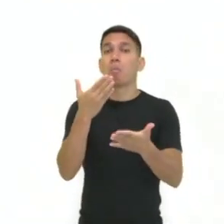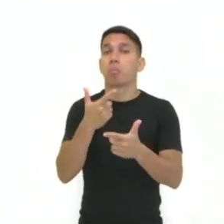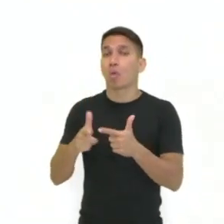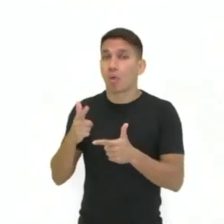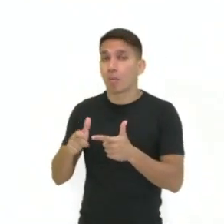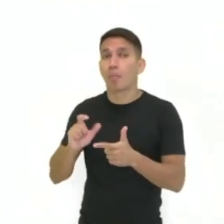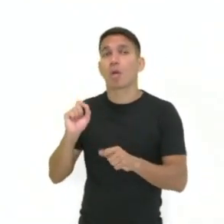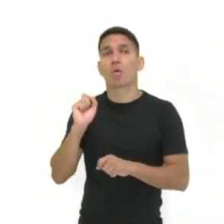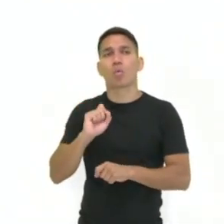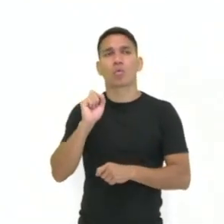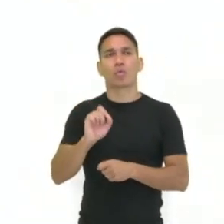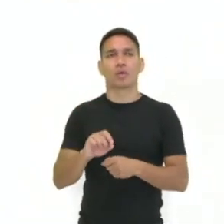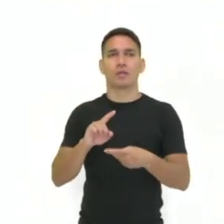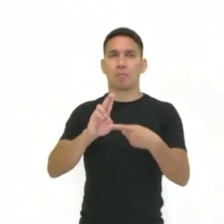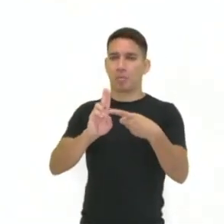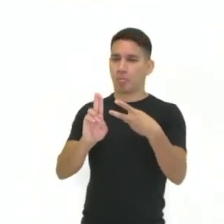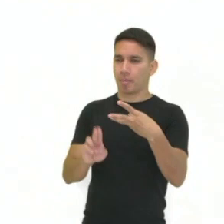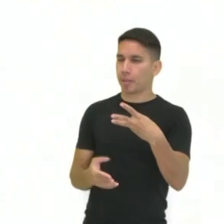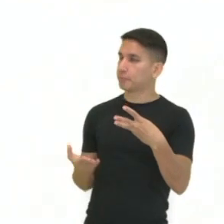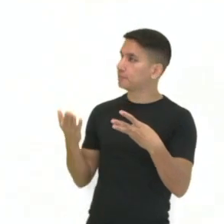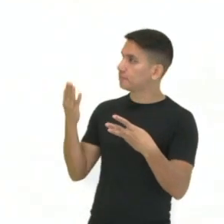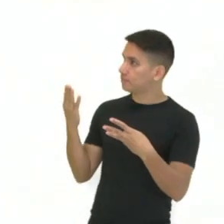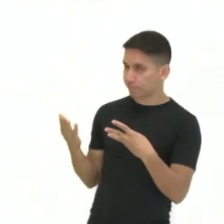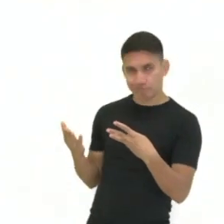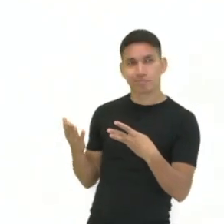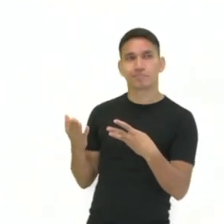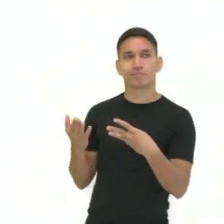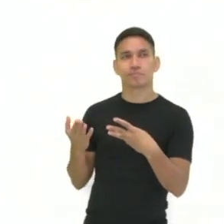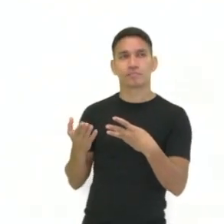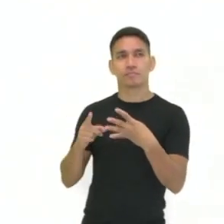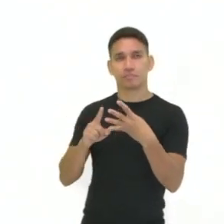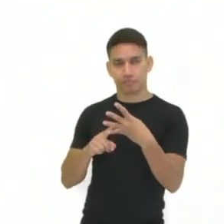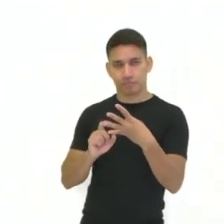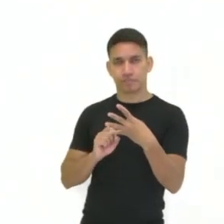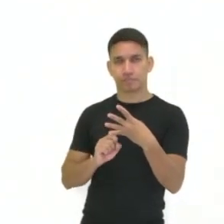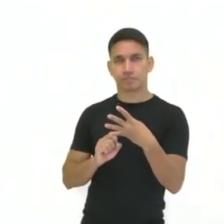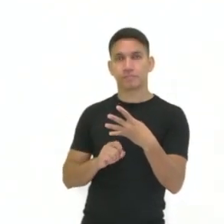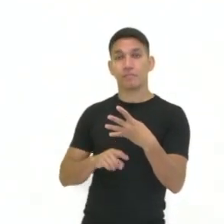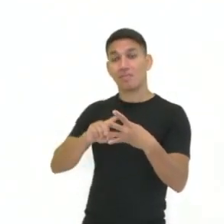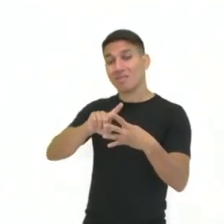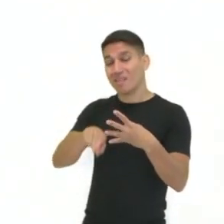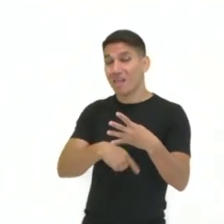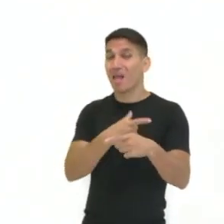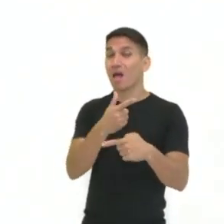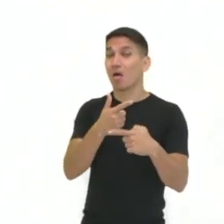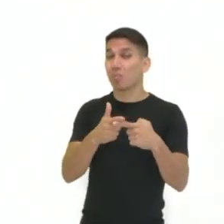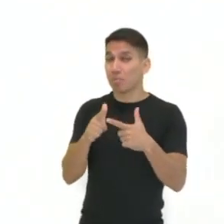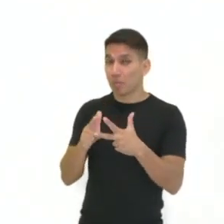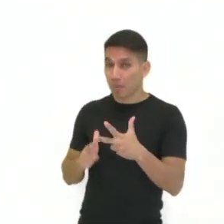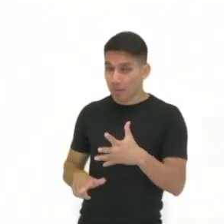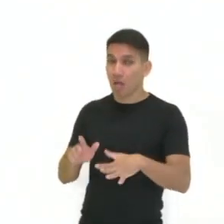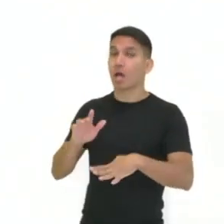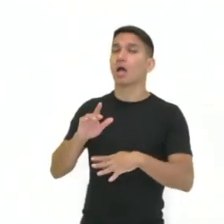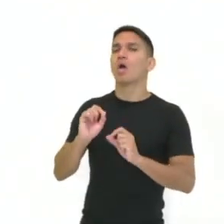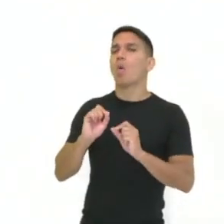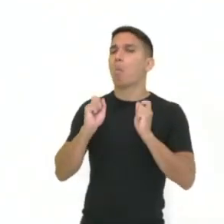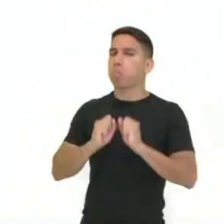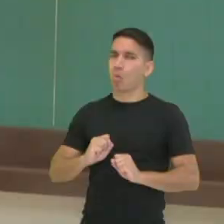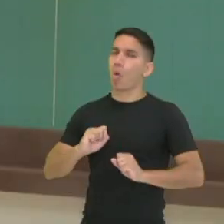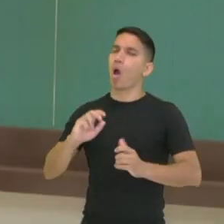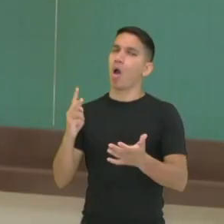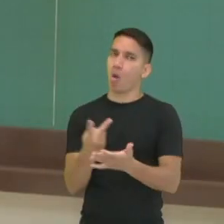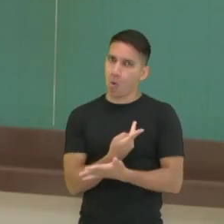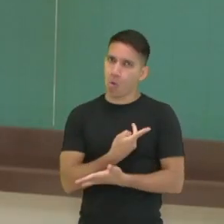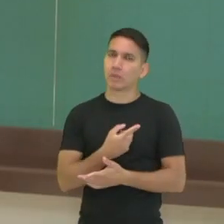hipertensão, tabagismo, sedentarismo e diabetes são também considerados fatores de risco.